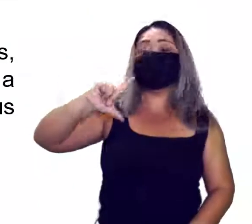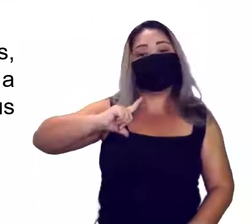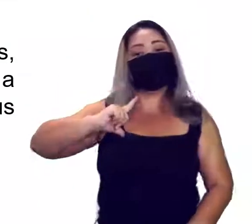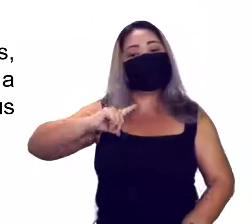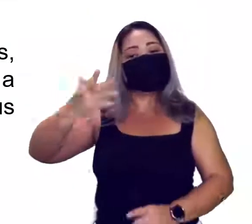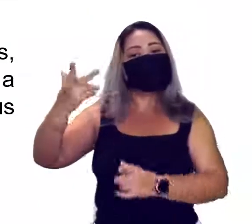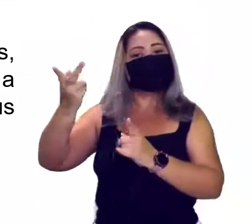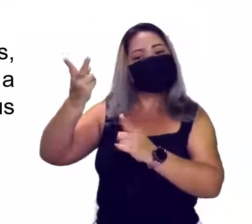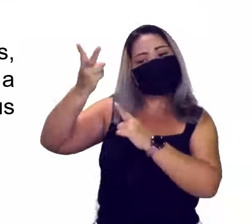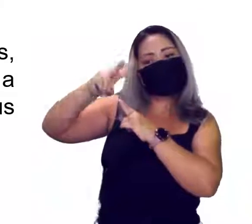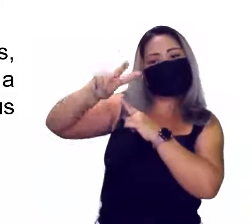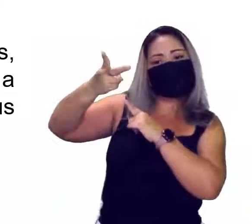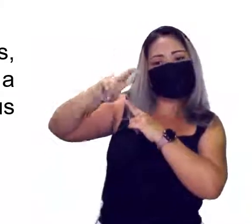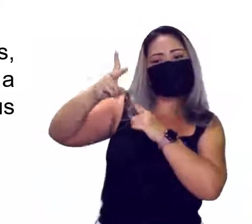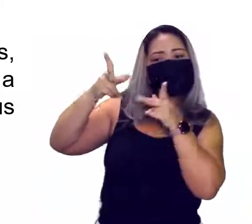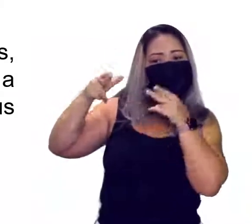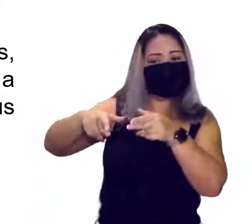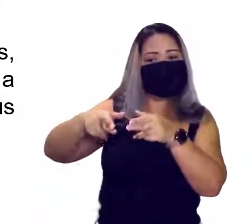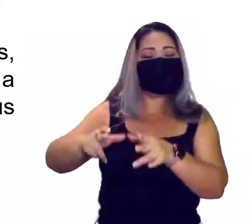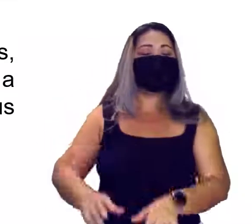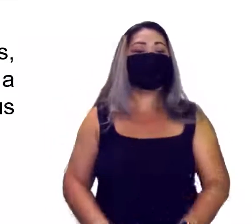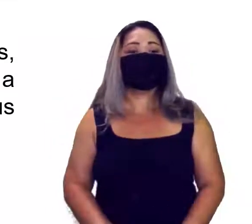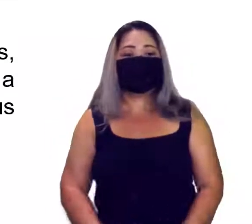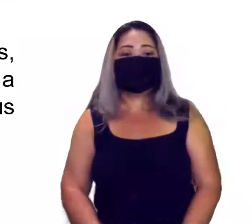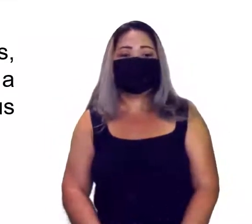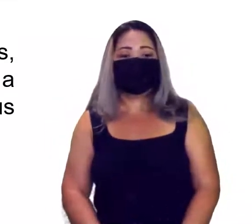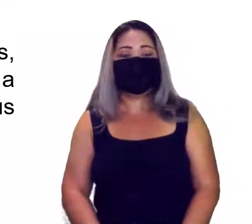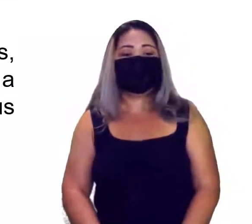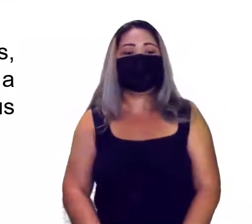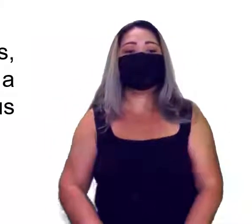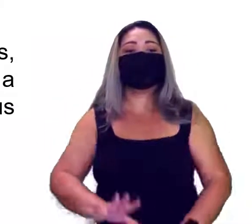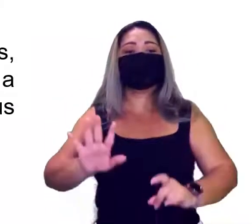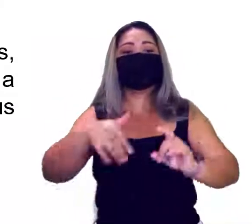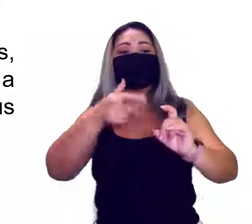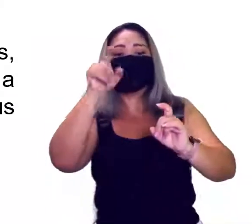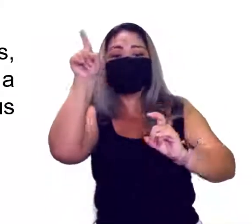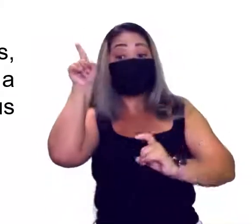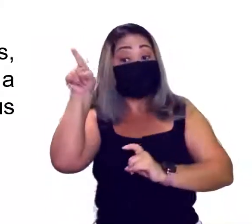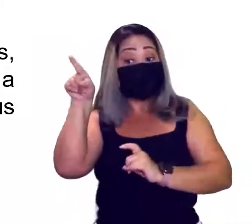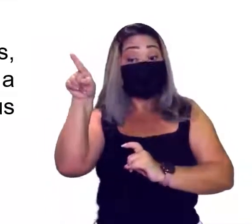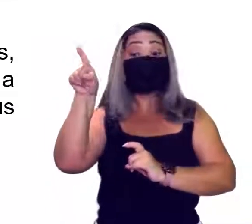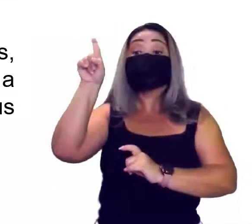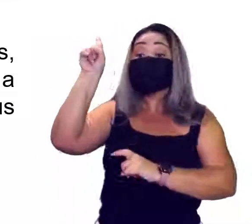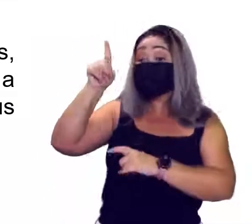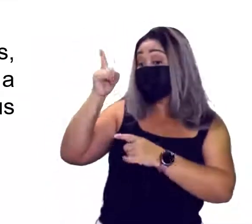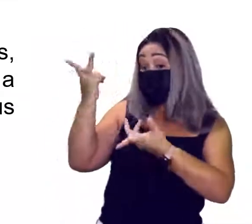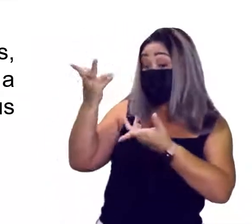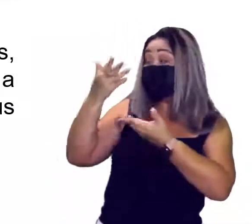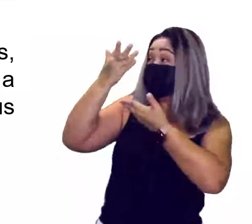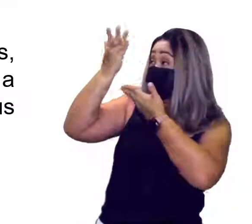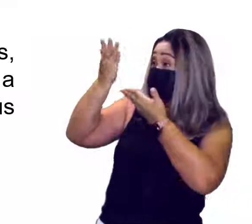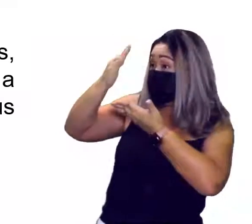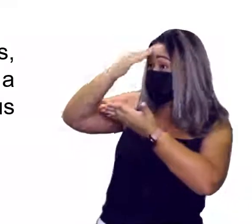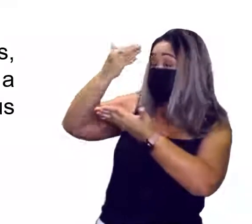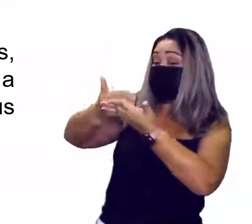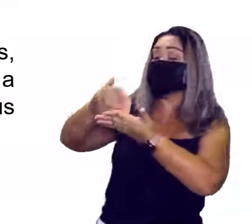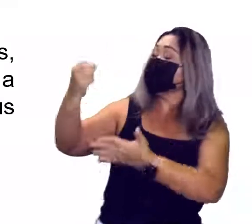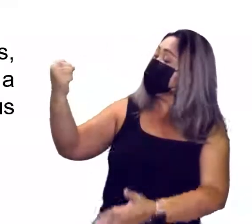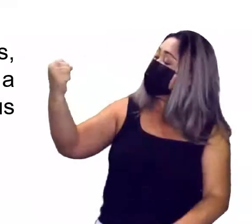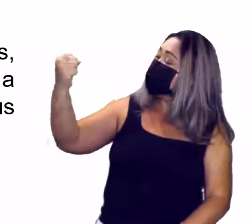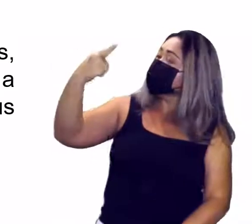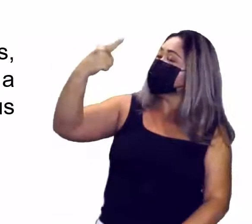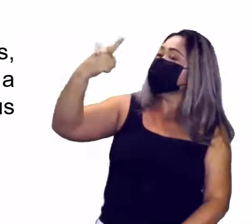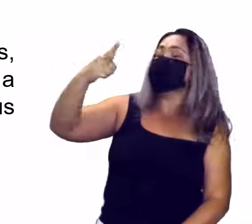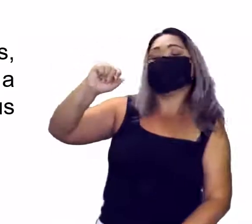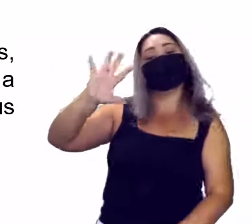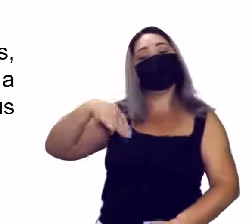gregos, então pode-se dizer que é idêntica, tá? Ele é venerado como o deus do sol, olha aí, da profecia,